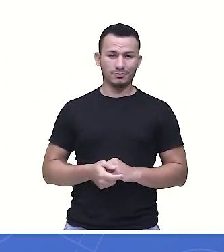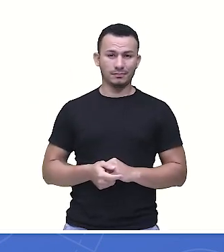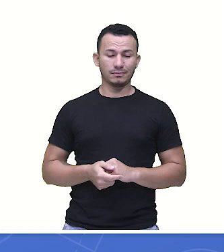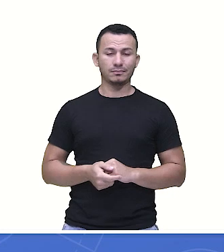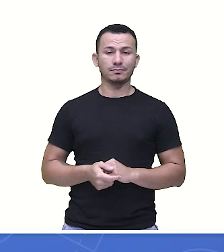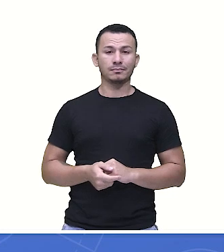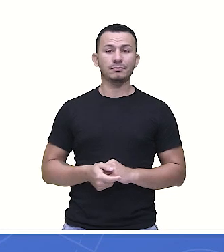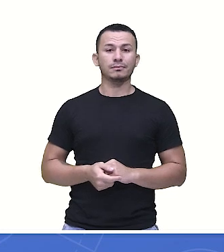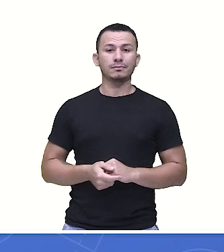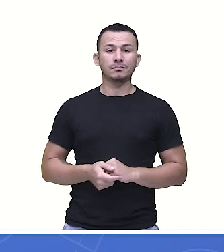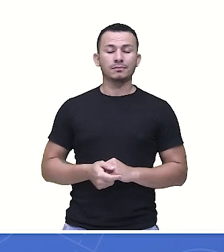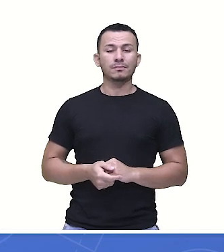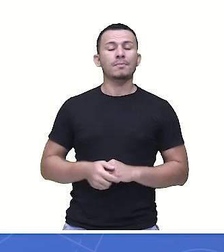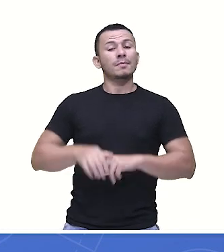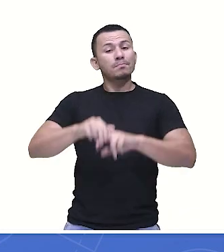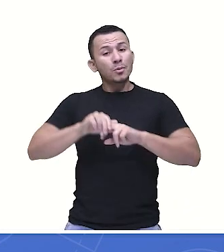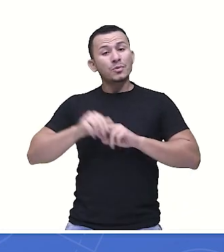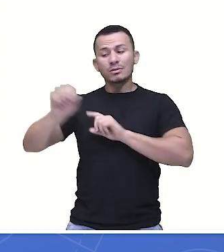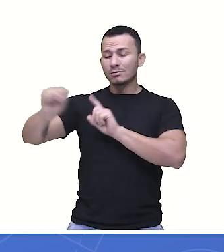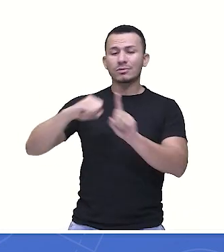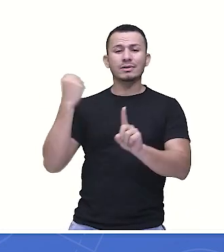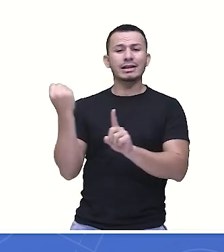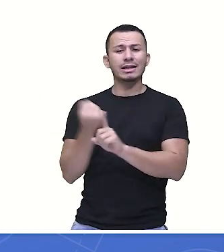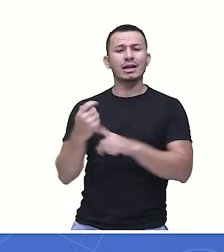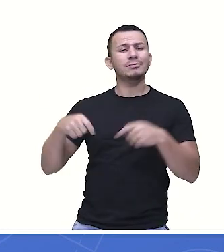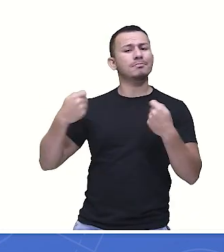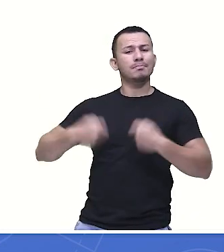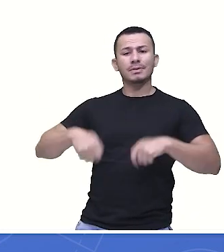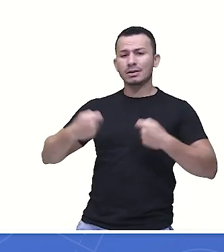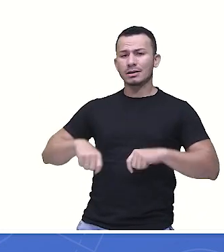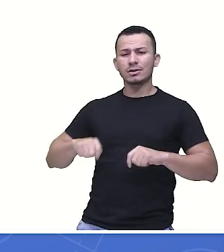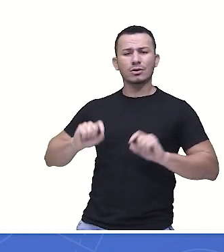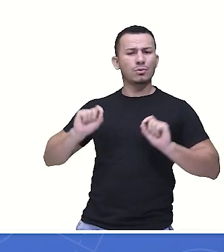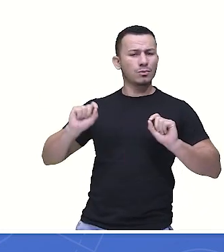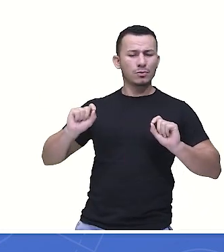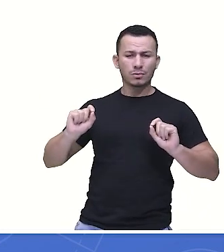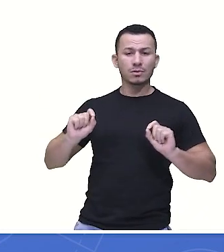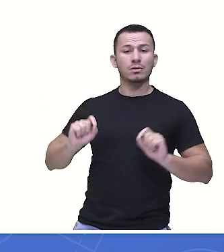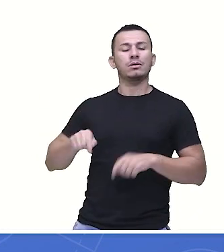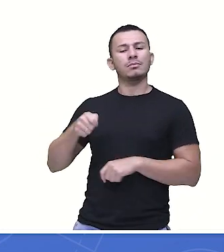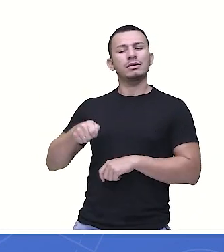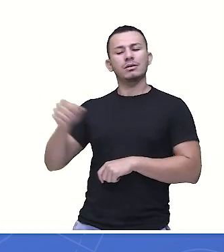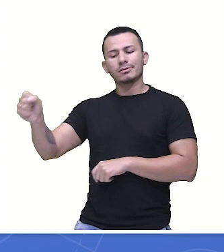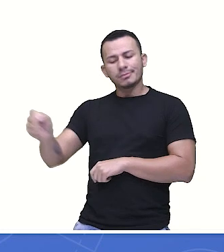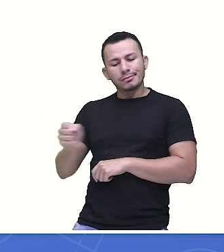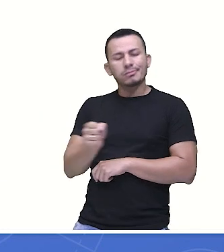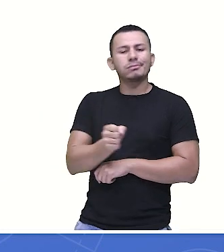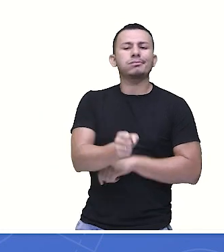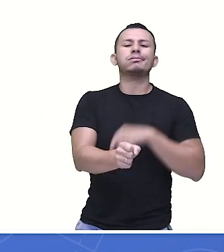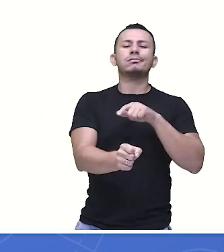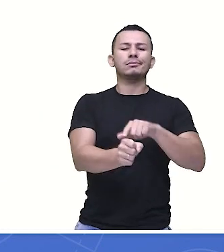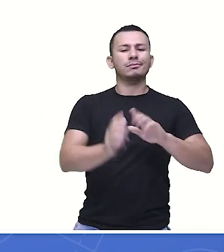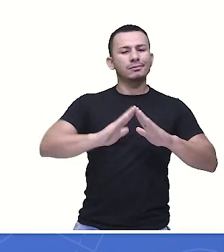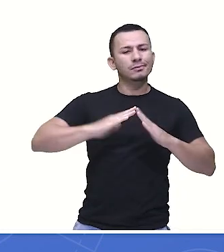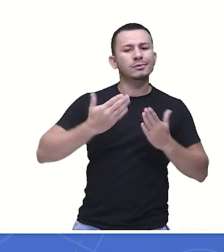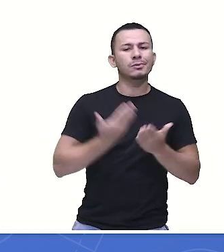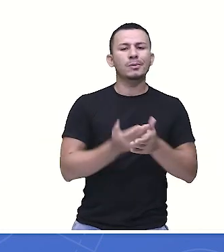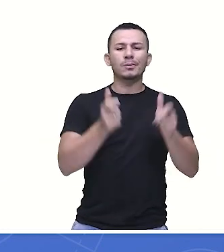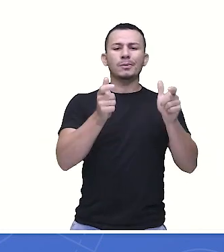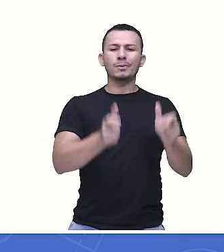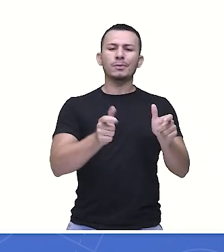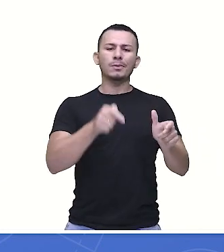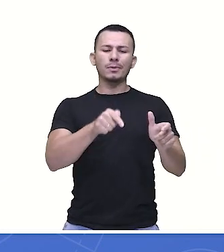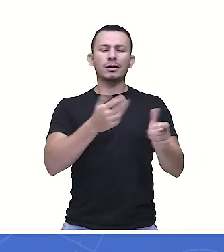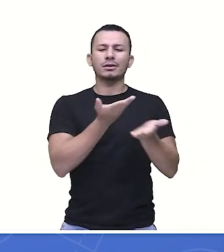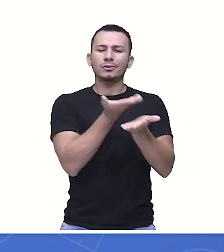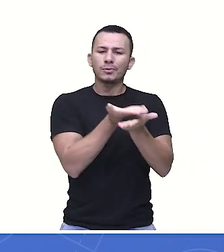tendo a necessidade, a sociedade, elas vão sentir a necessidade de colocar essas crianças num local onde